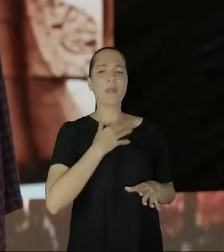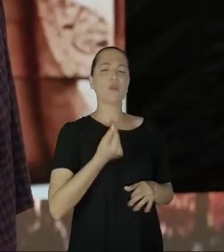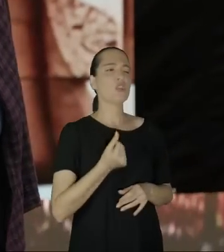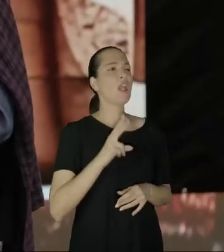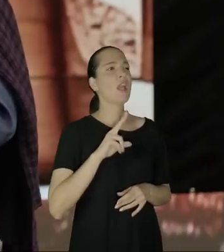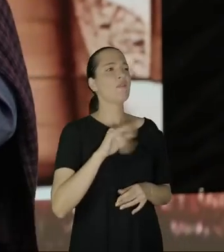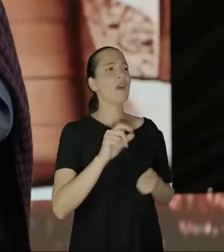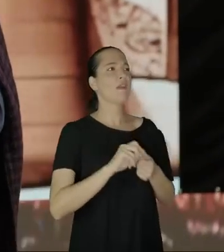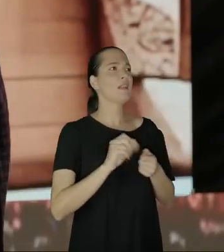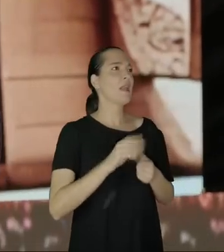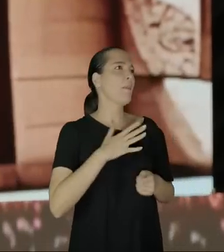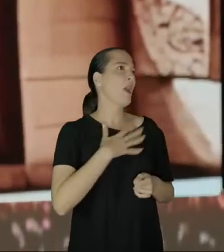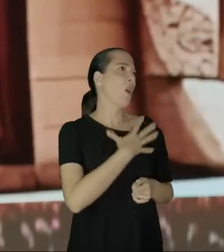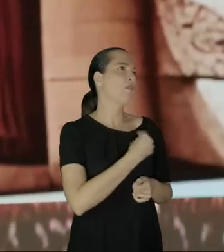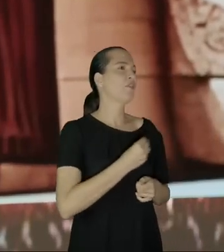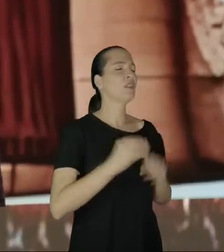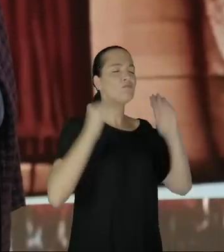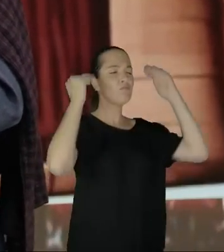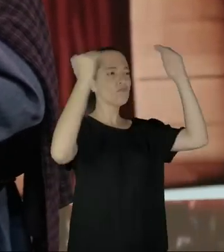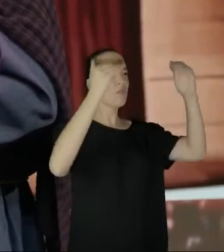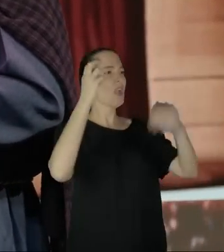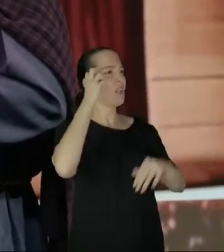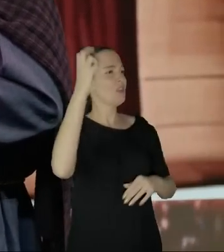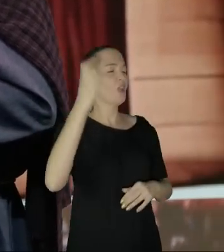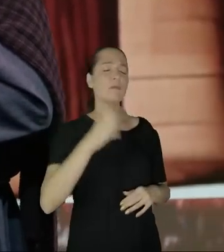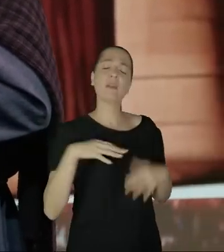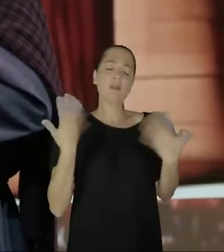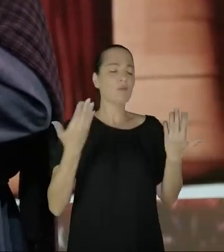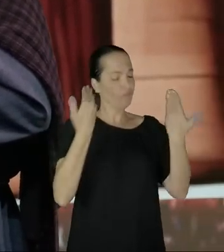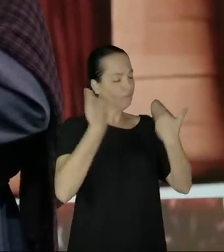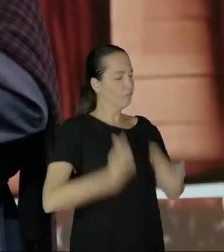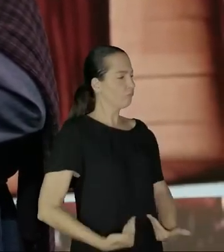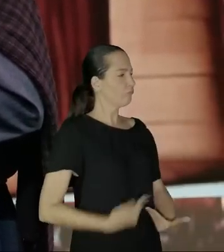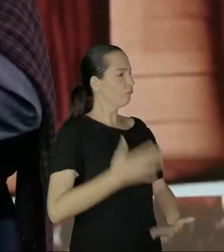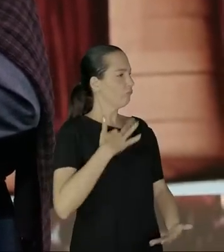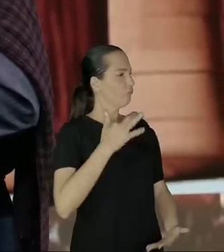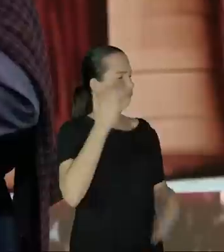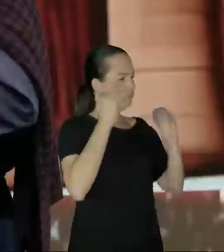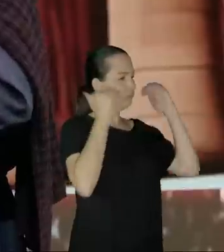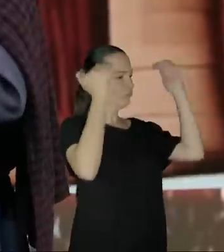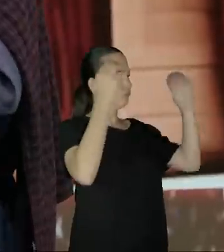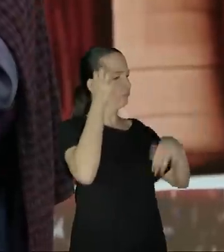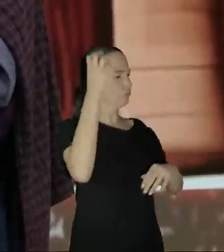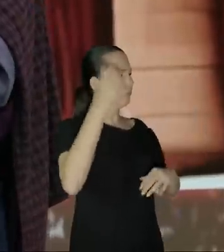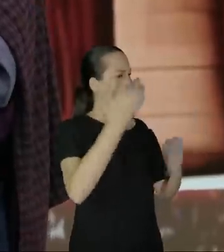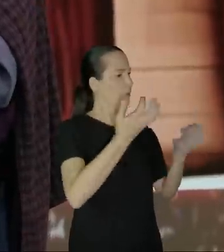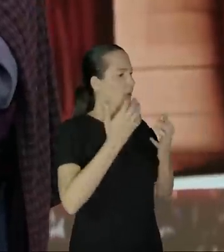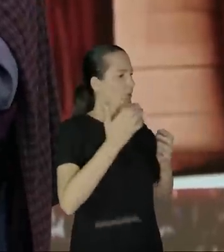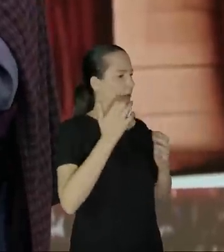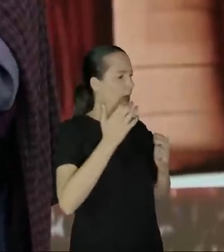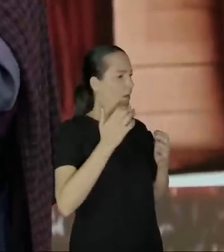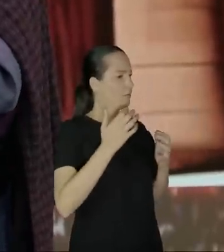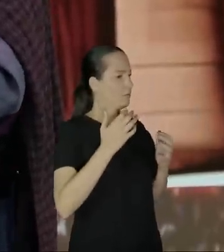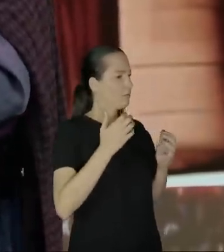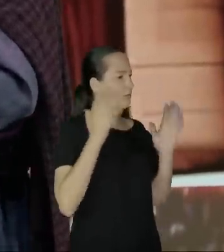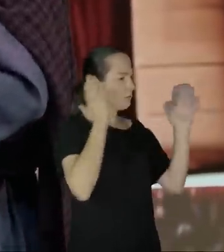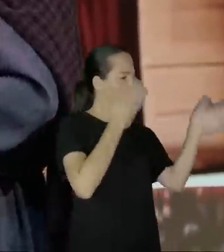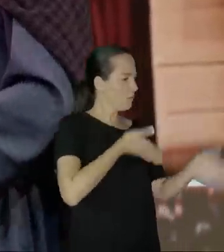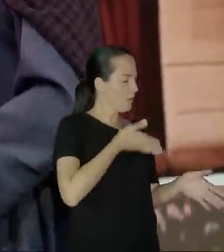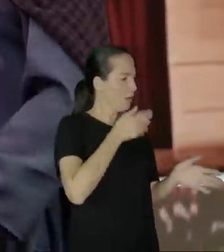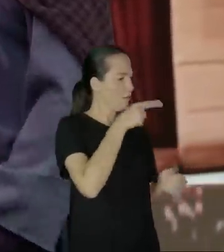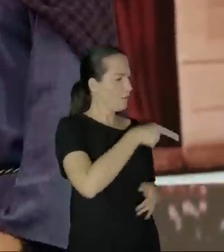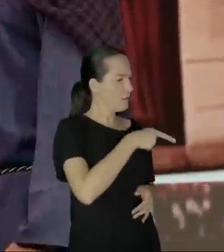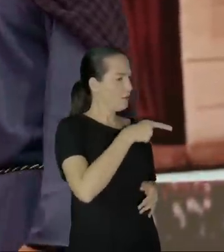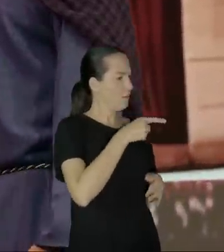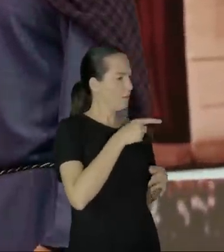erudito. Então, mestre, eis aqui um erudito que deseja lhe servir.